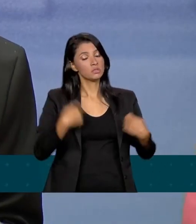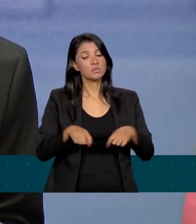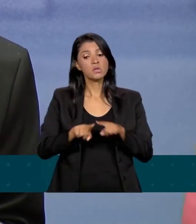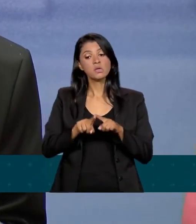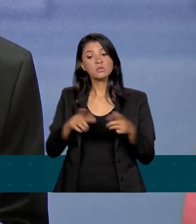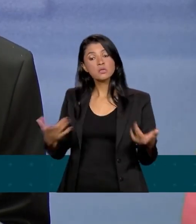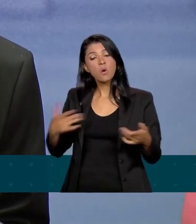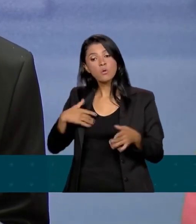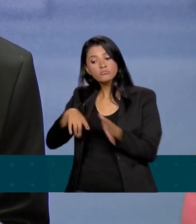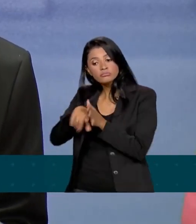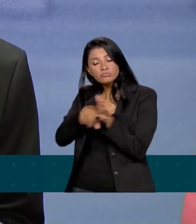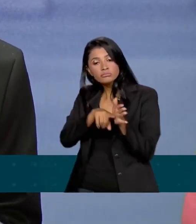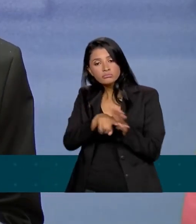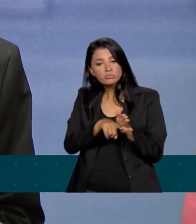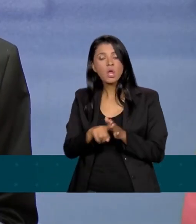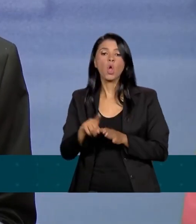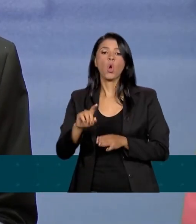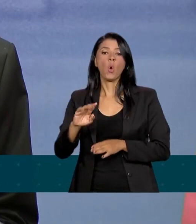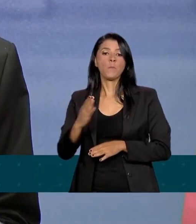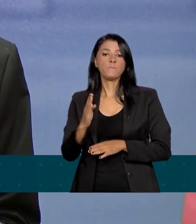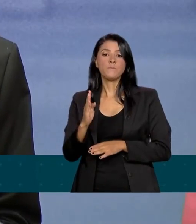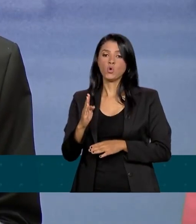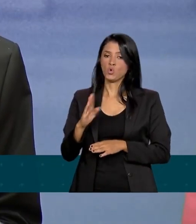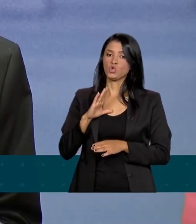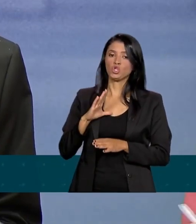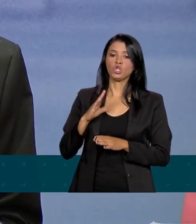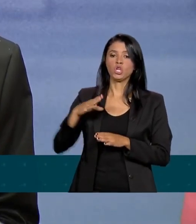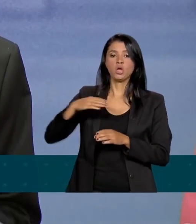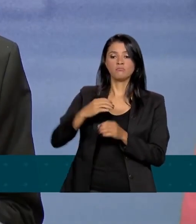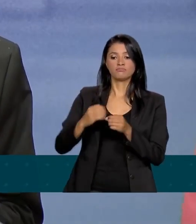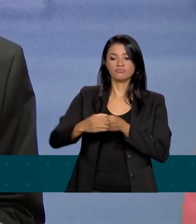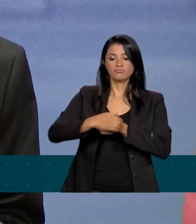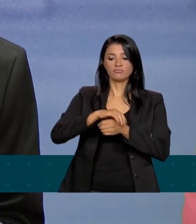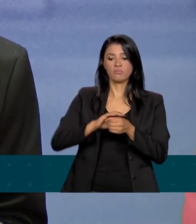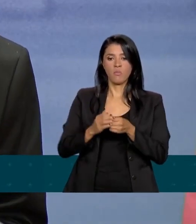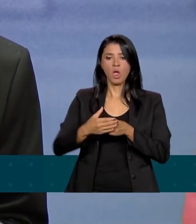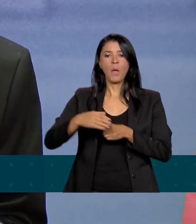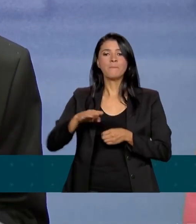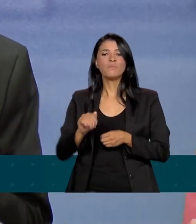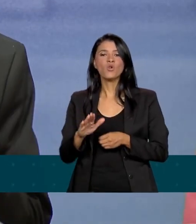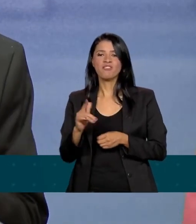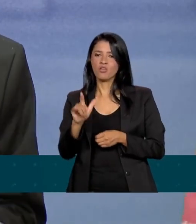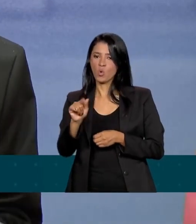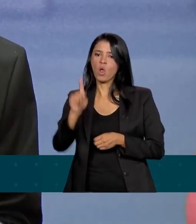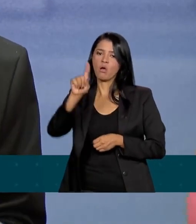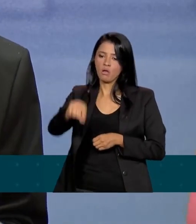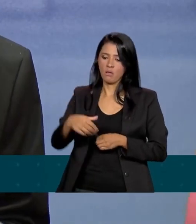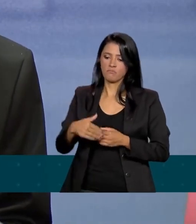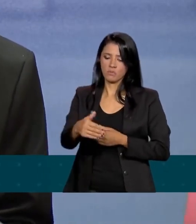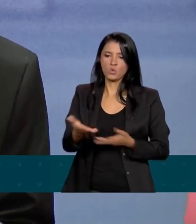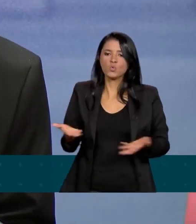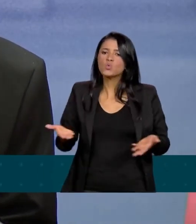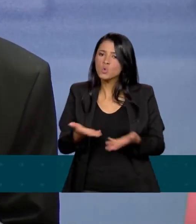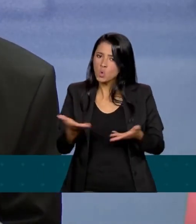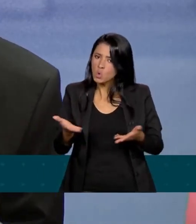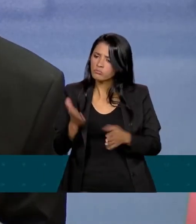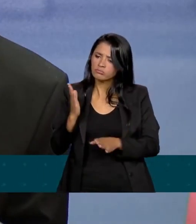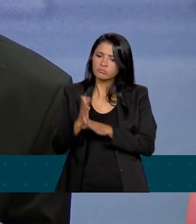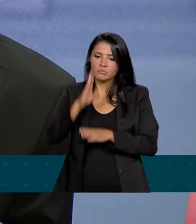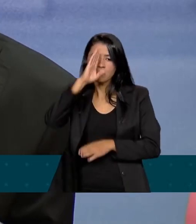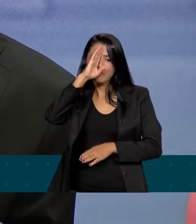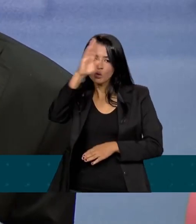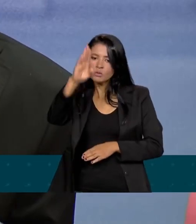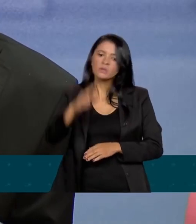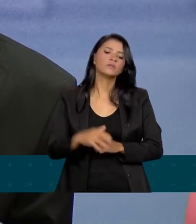testagem com biologia molecular será também uma absoluta, e continuará sendo a partir de agora, uma absoluta